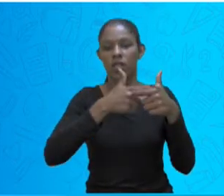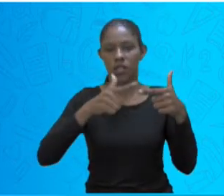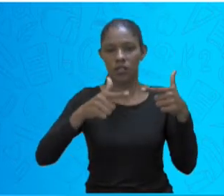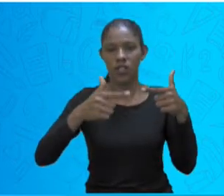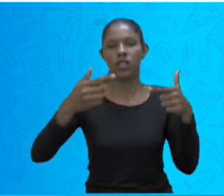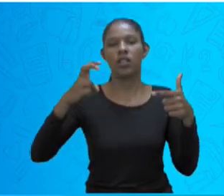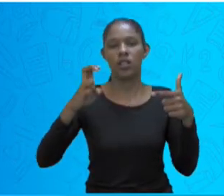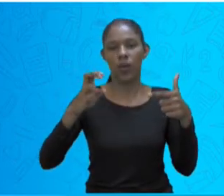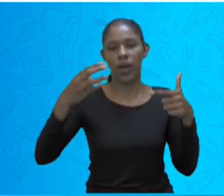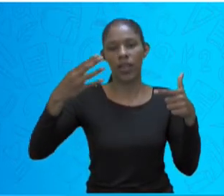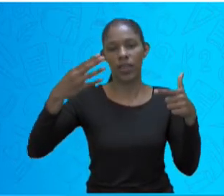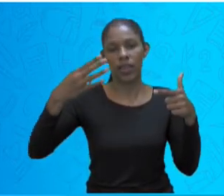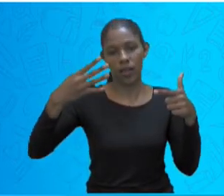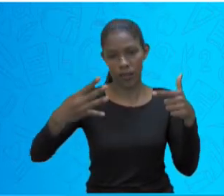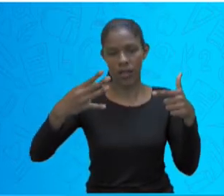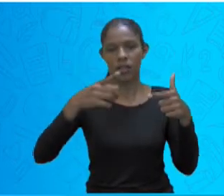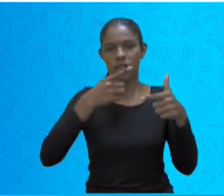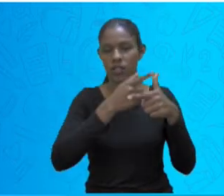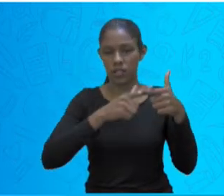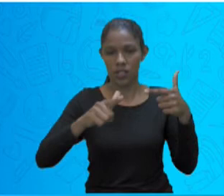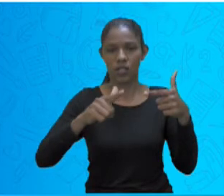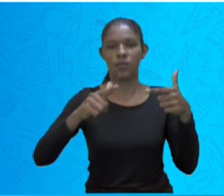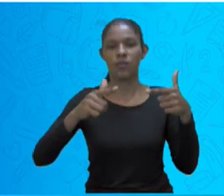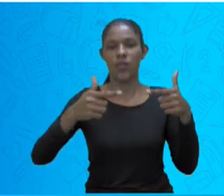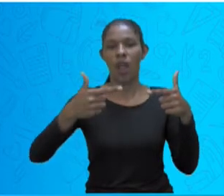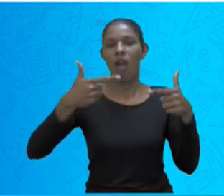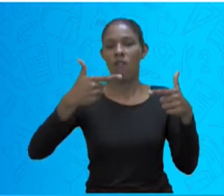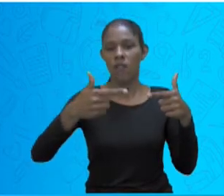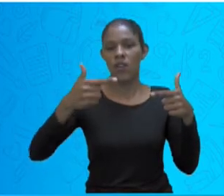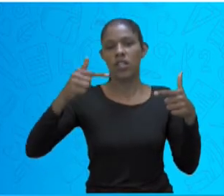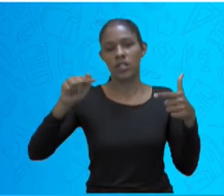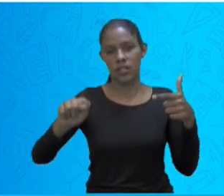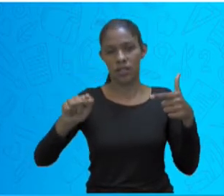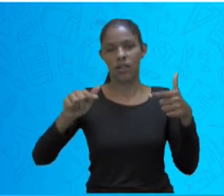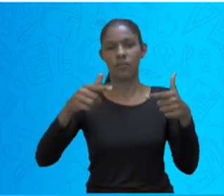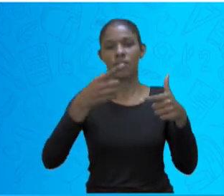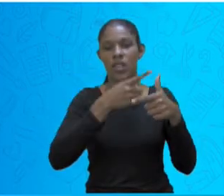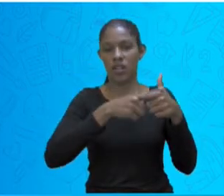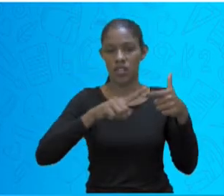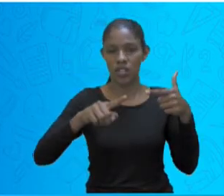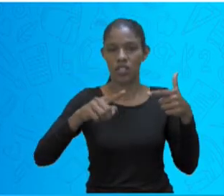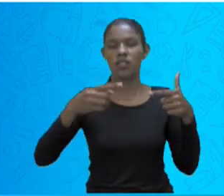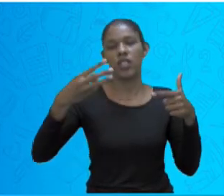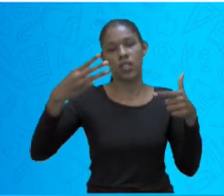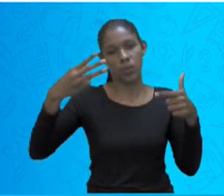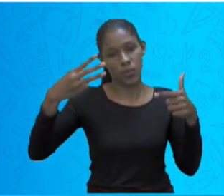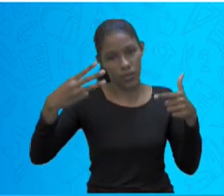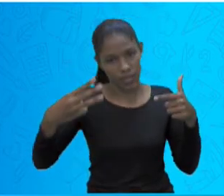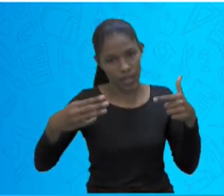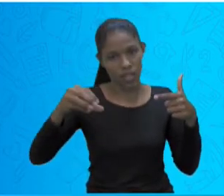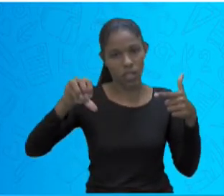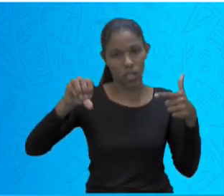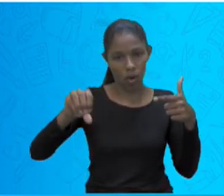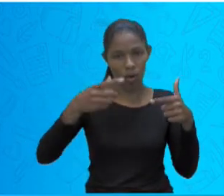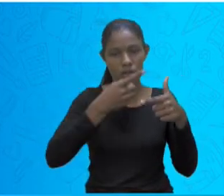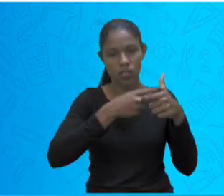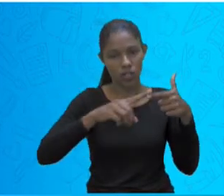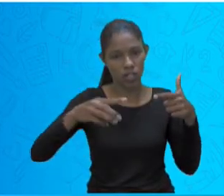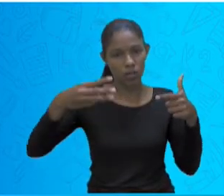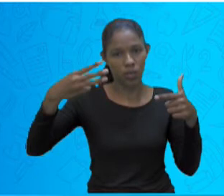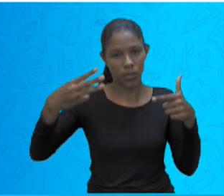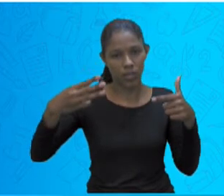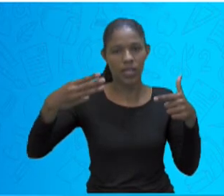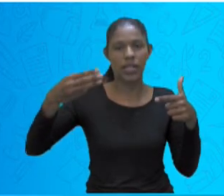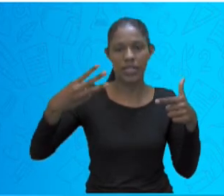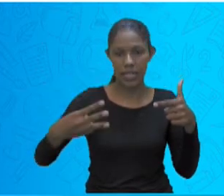2, 54. Dividindo por 2, 27. Aí eu tenho dividindo por 3, 9. Dividindo por 3,